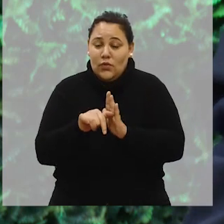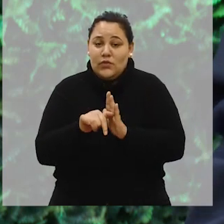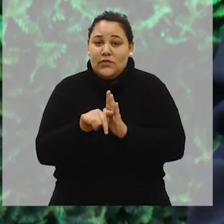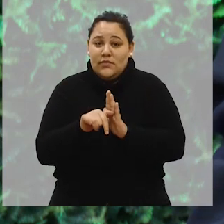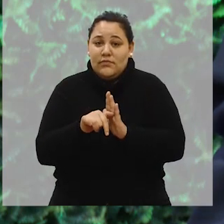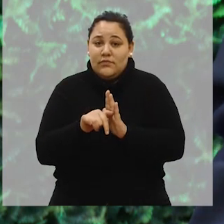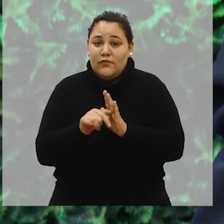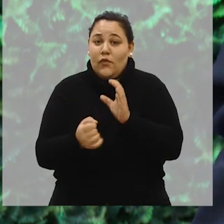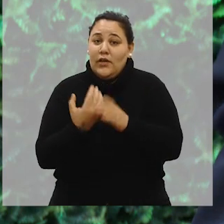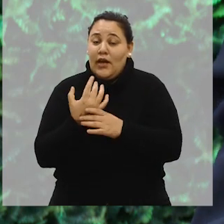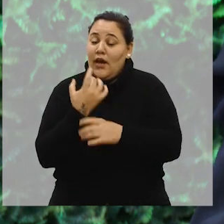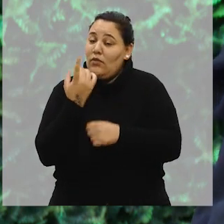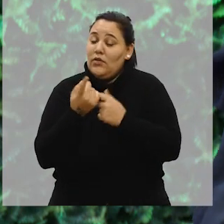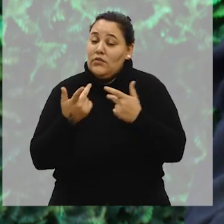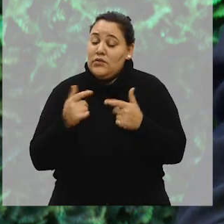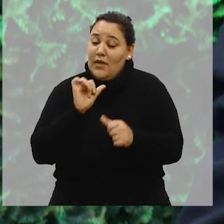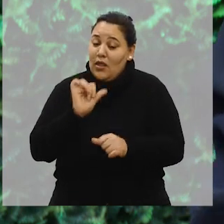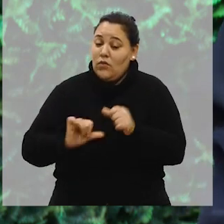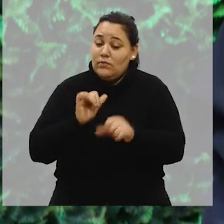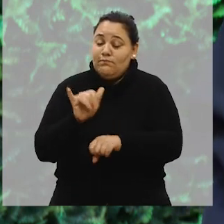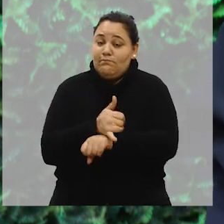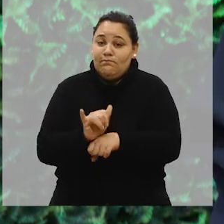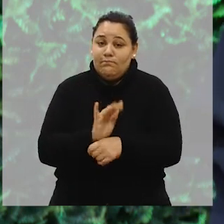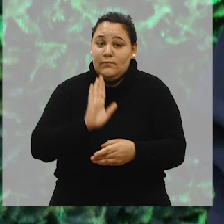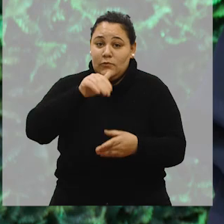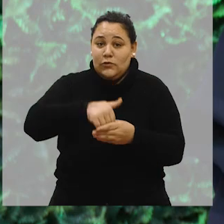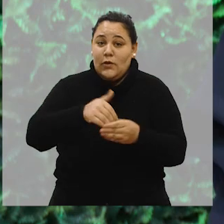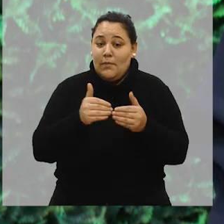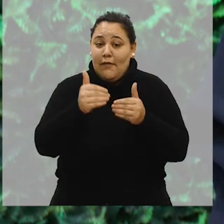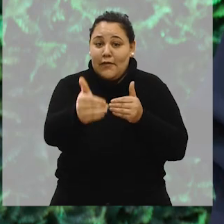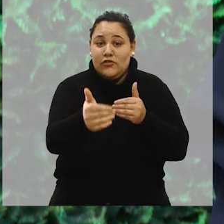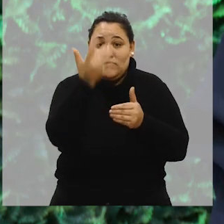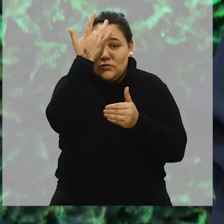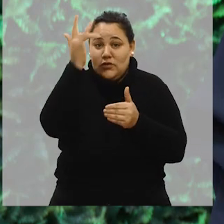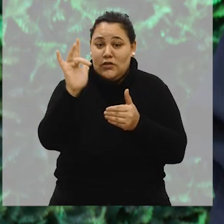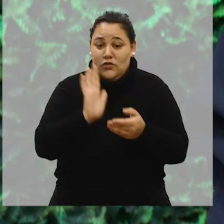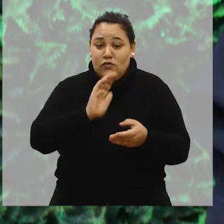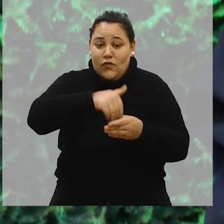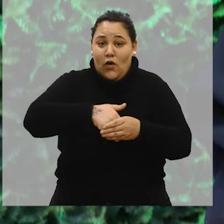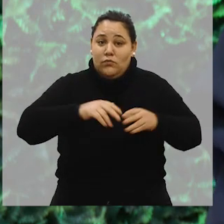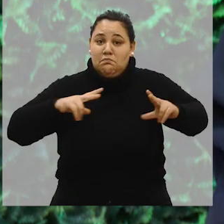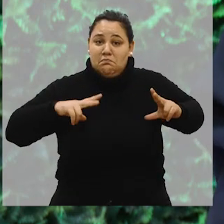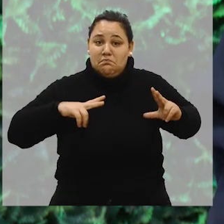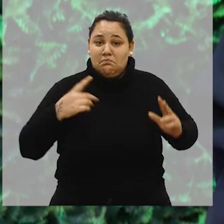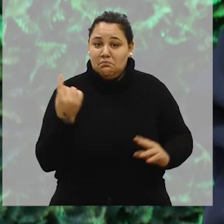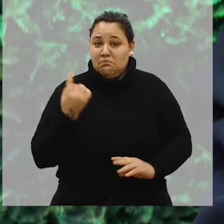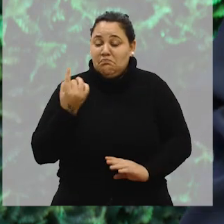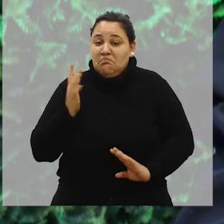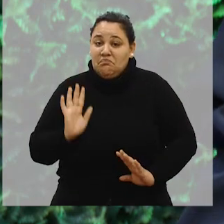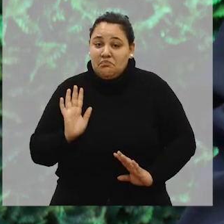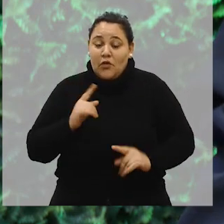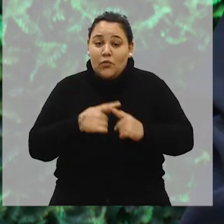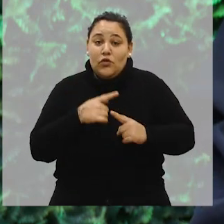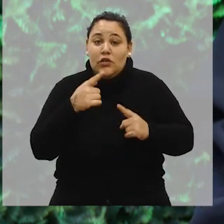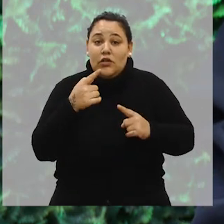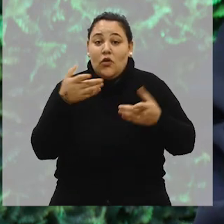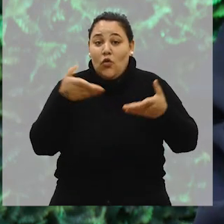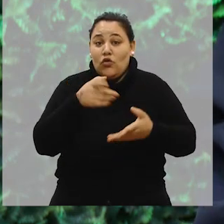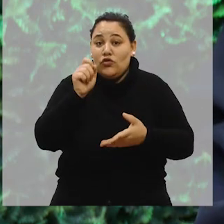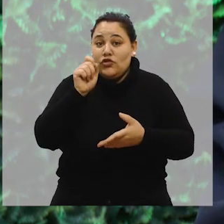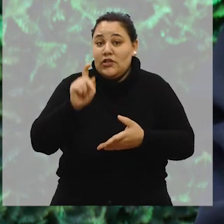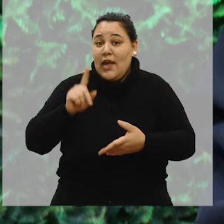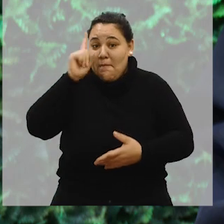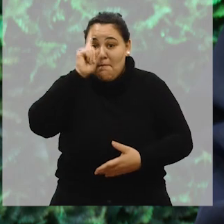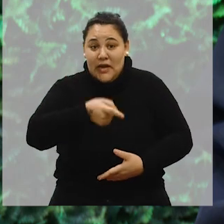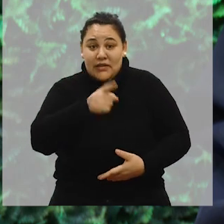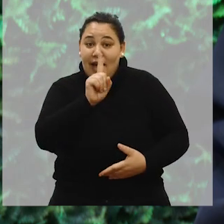eleitoral logo ali adiante. Não sei se o voto independente, porque hoje quem manda são os partidos,